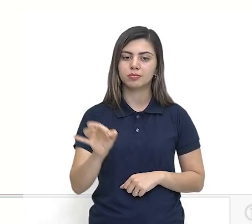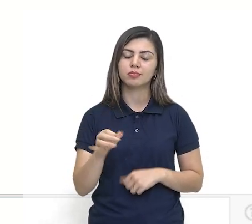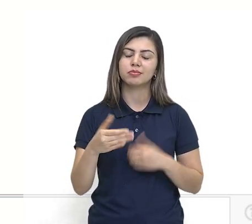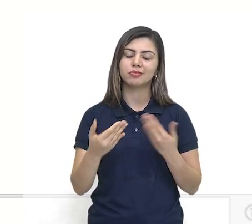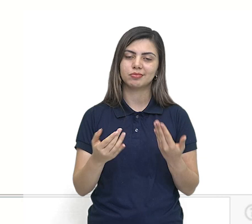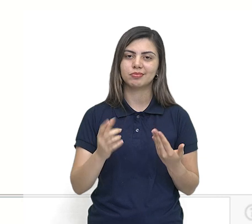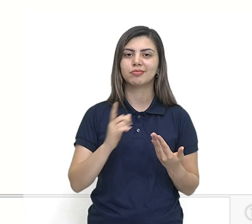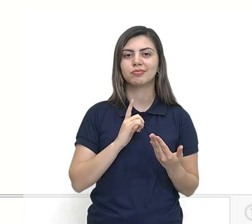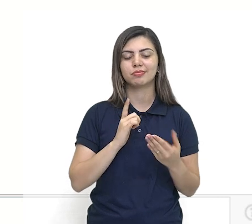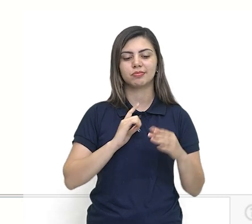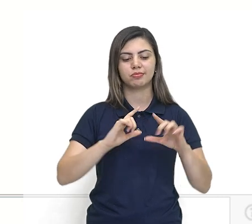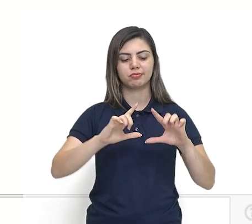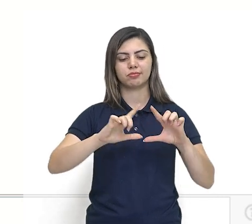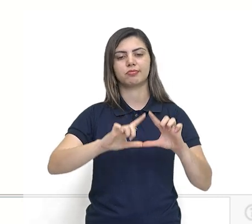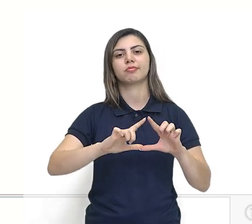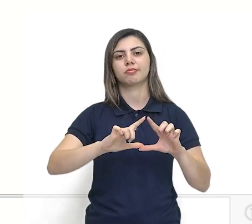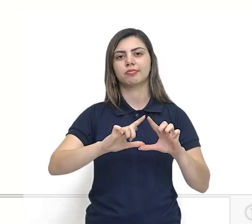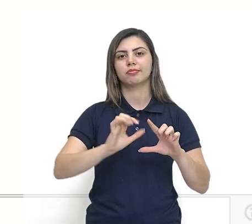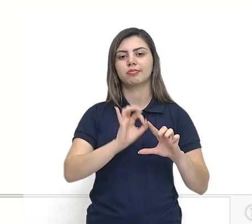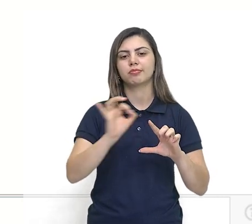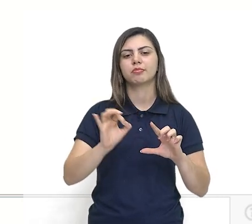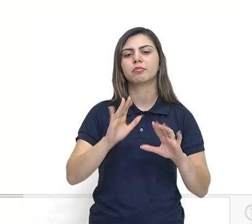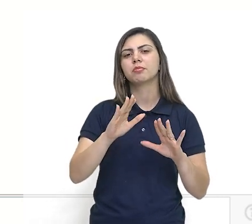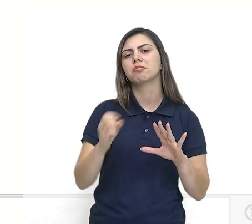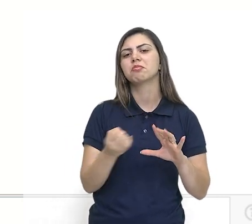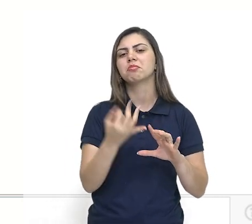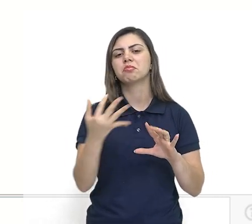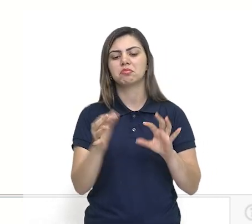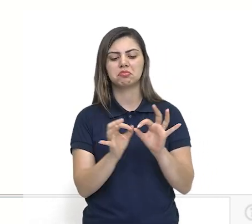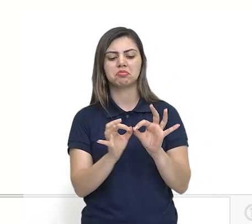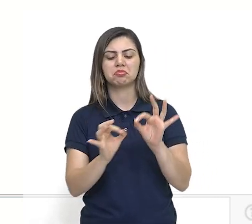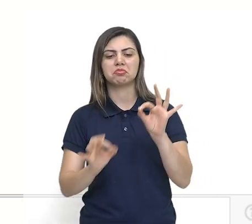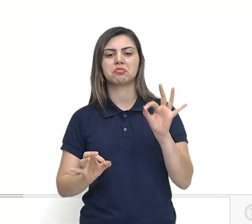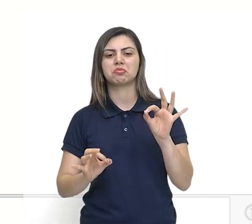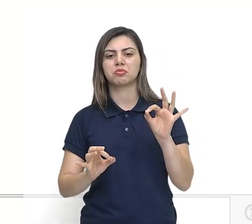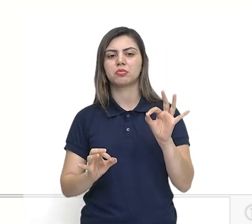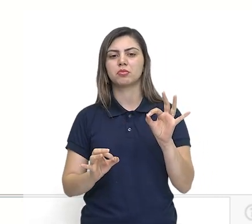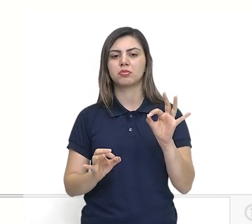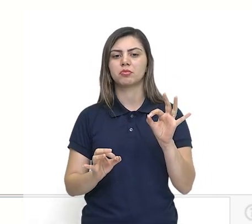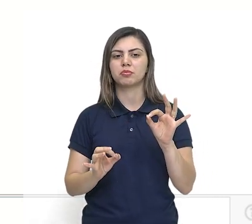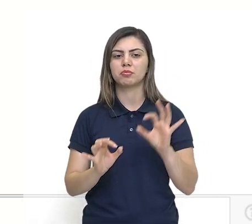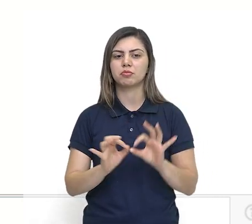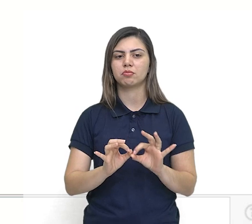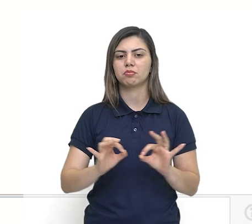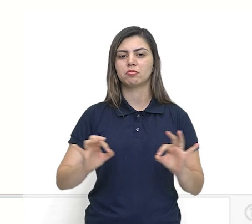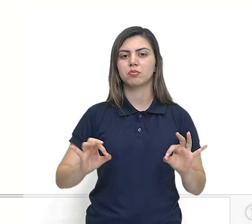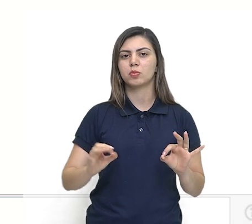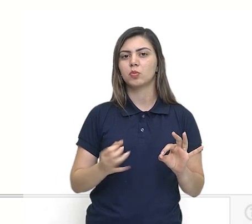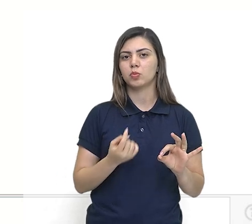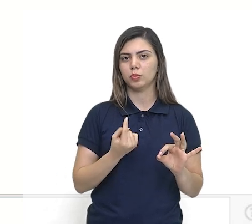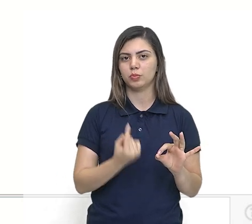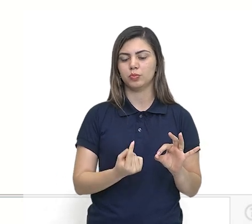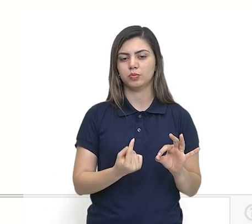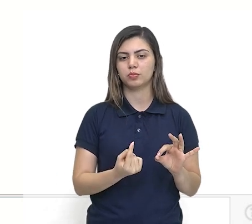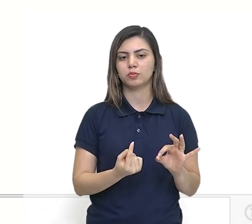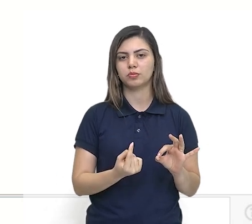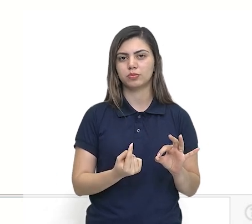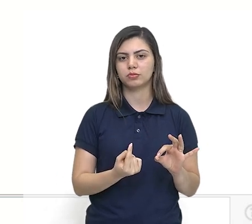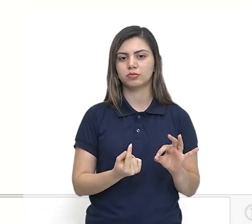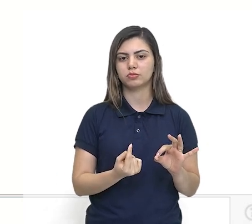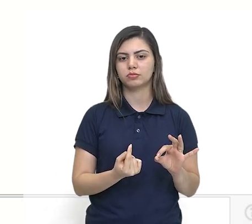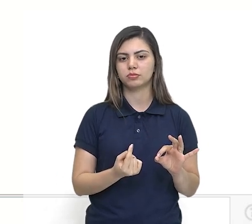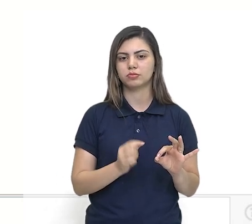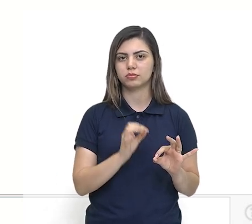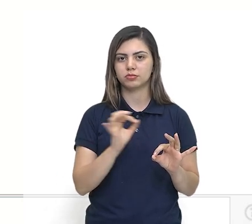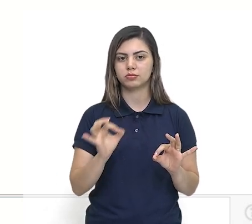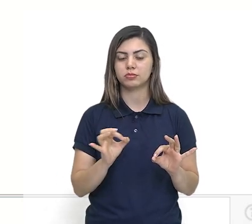Um triângulo. Quanto mede o lado desse triângulo? 1. E aqui embaixo nós